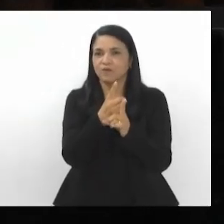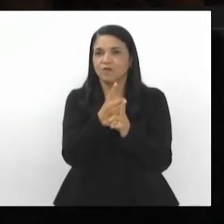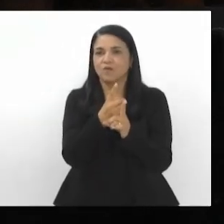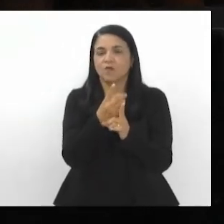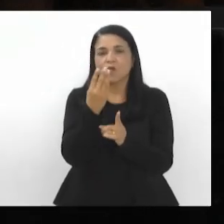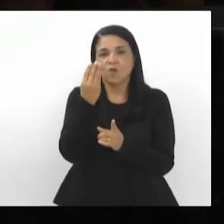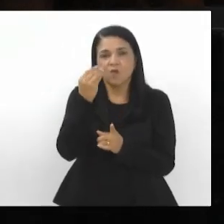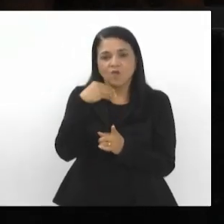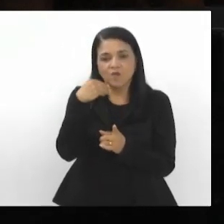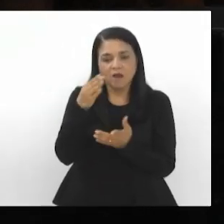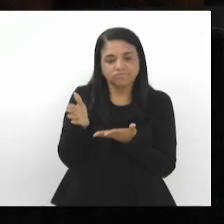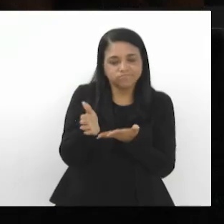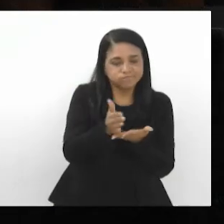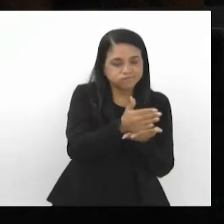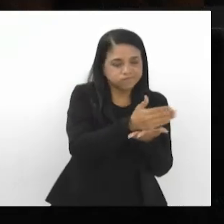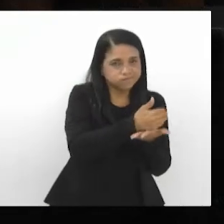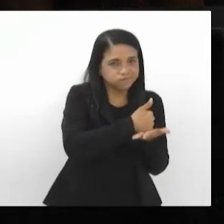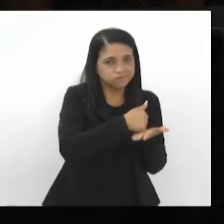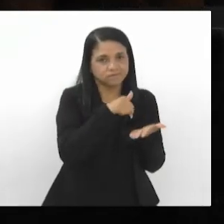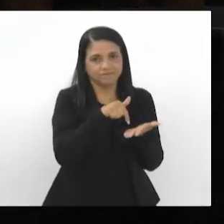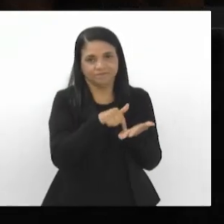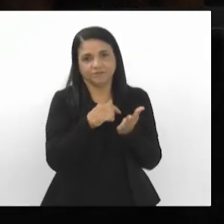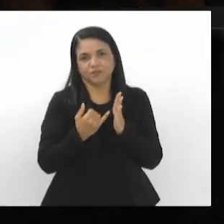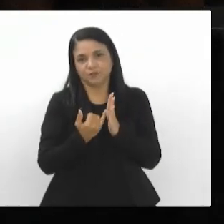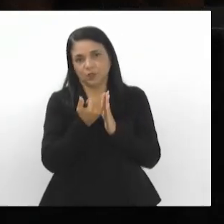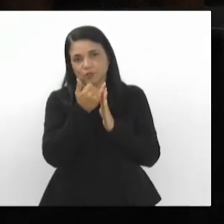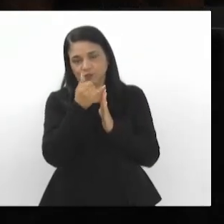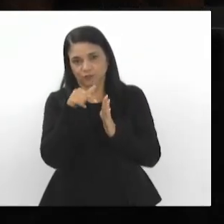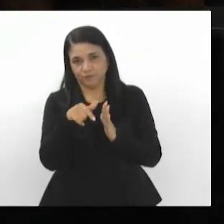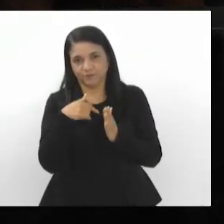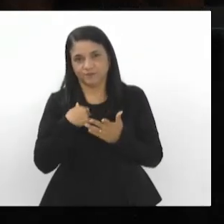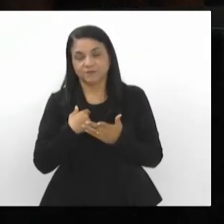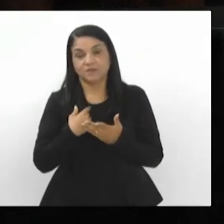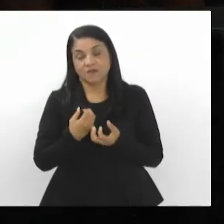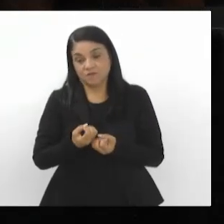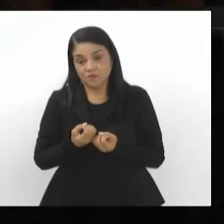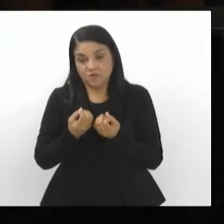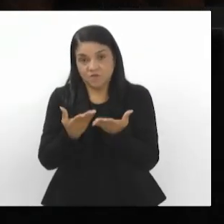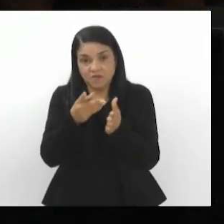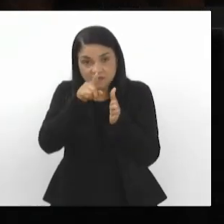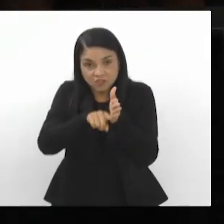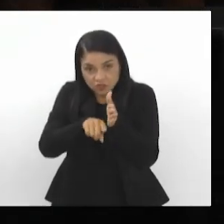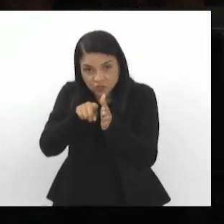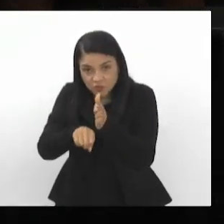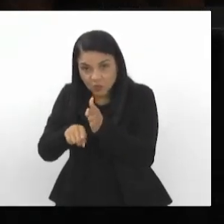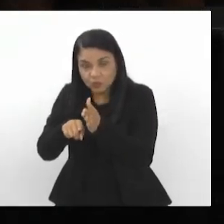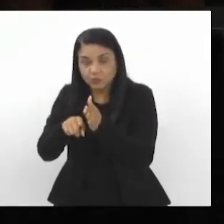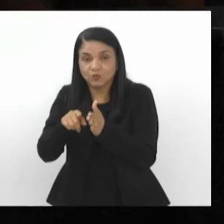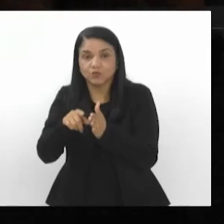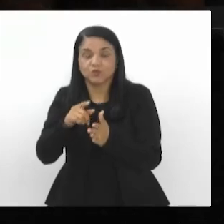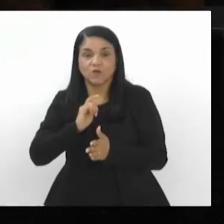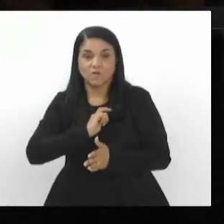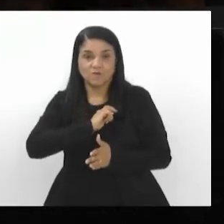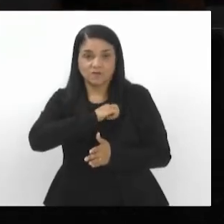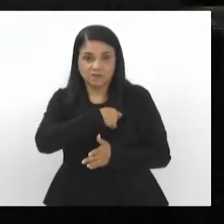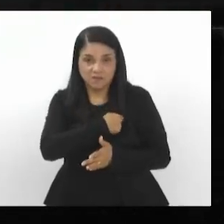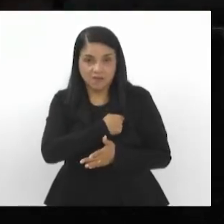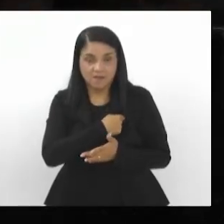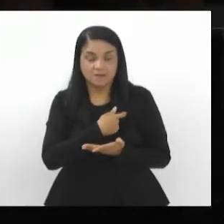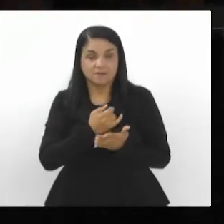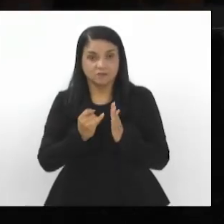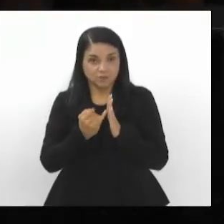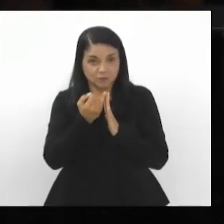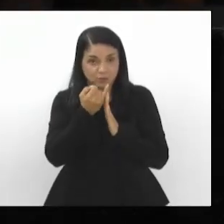da arrecadação, ou seja, você distribui benefícios fiscais, deixa de arrecadar para os cofres